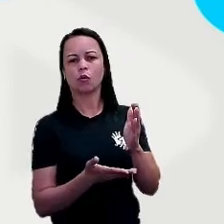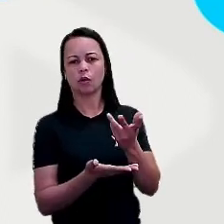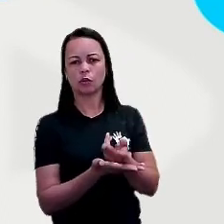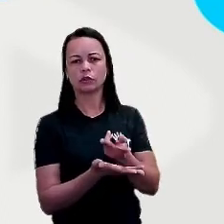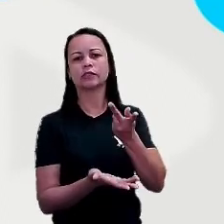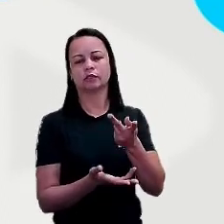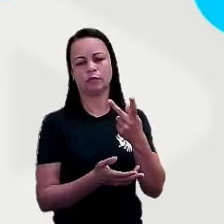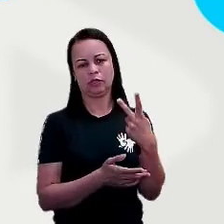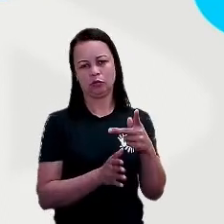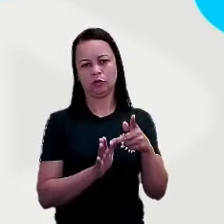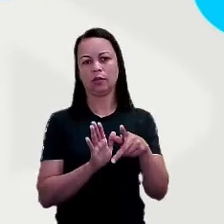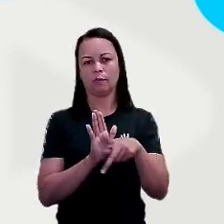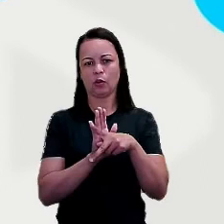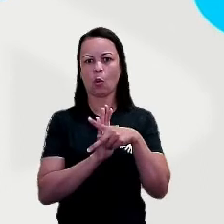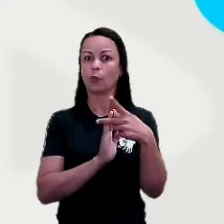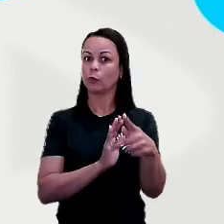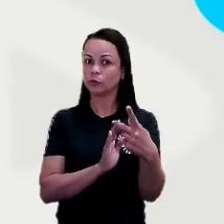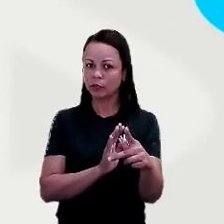aconteceu com ele.